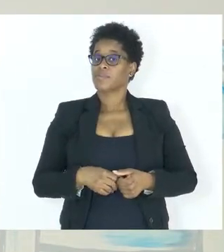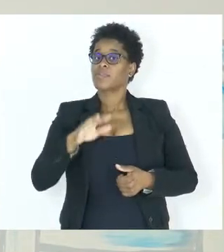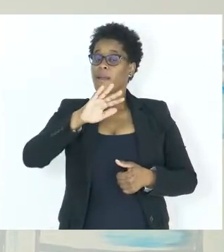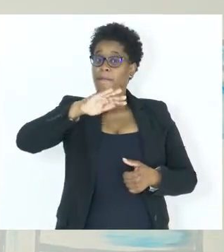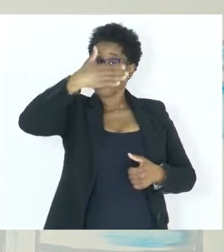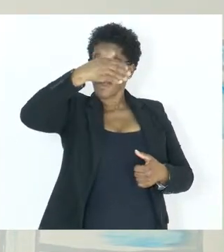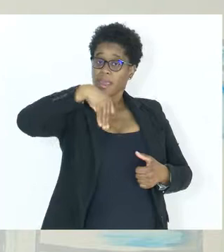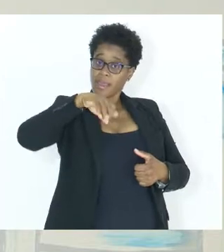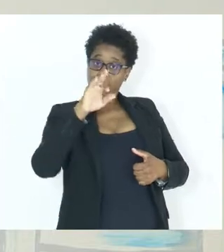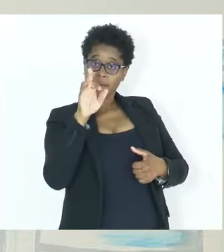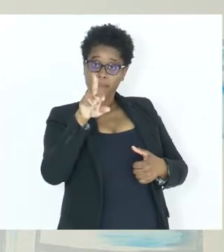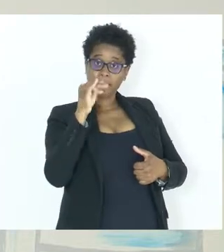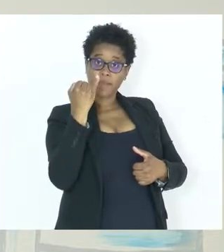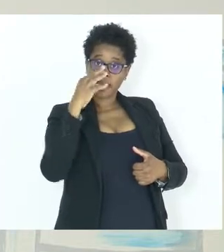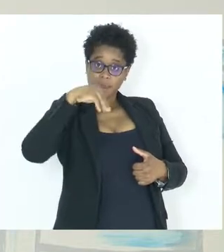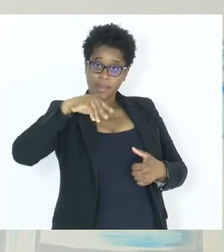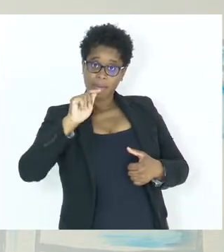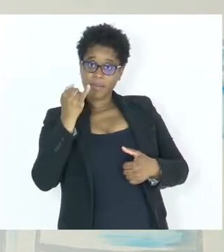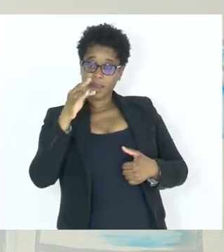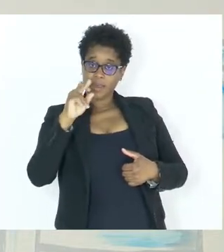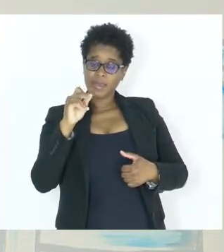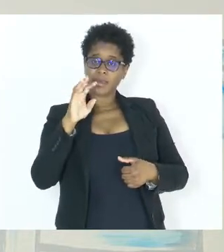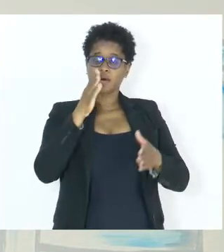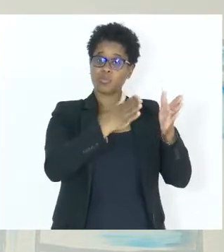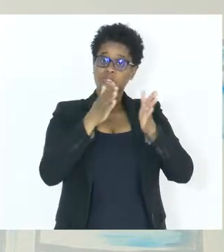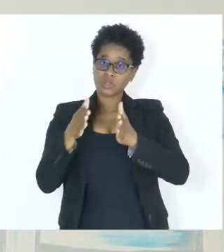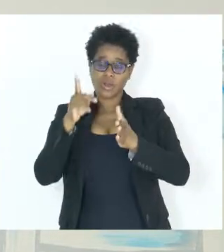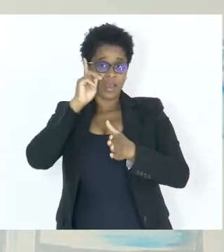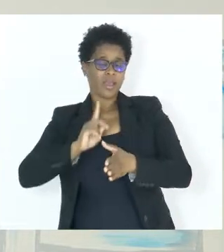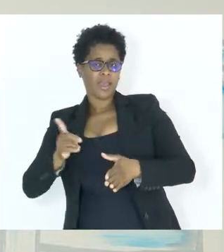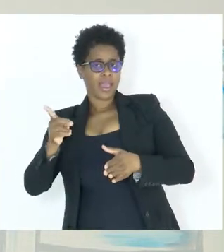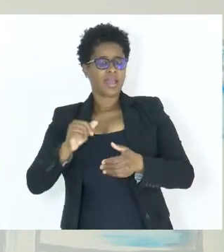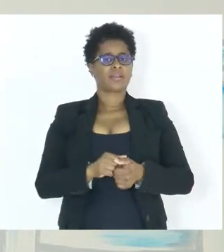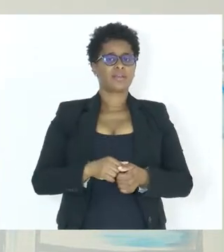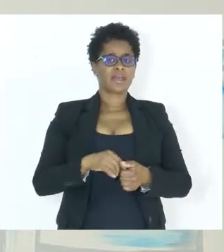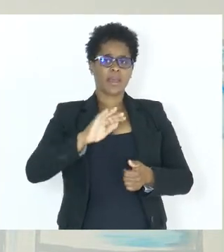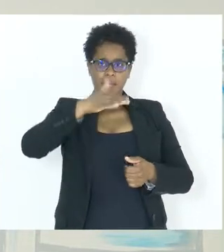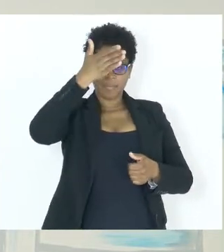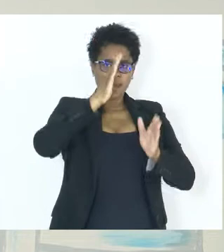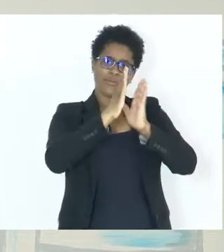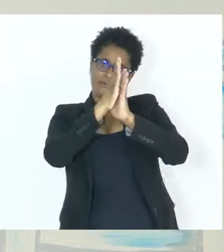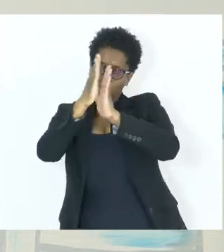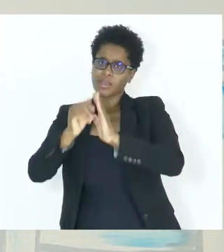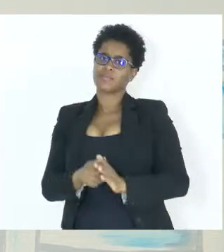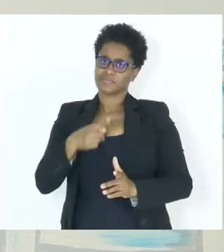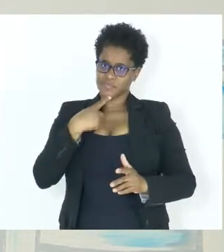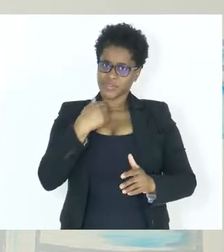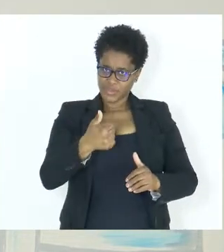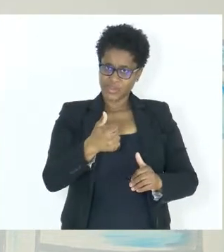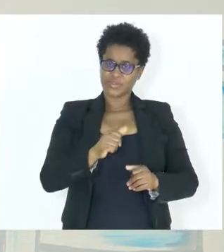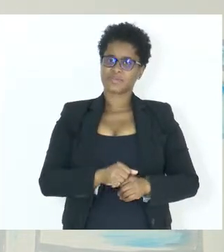na primeira posição. Ou ela, Sofia, é a primeira na fila. Entendidos?